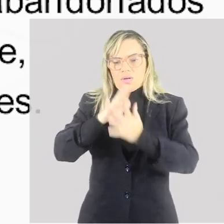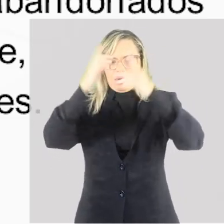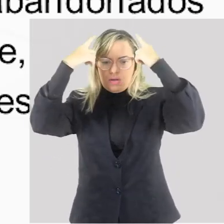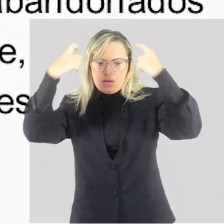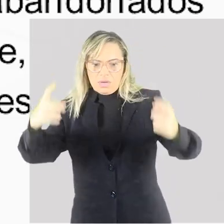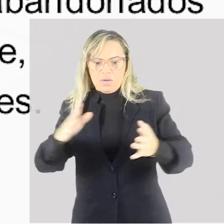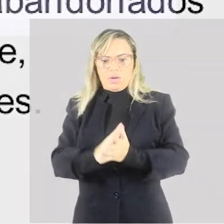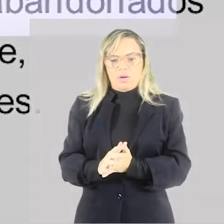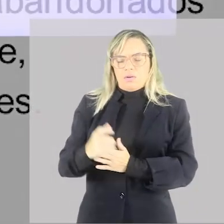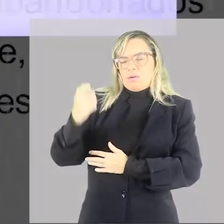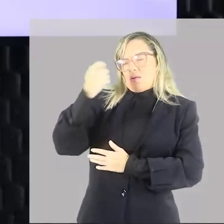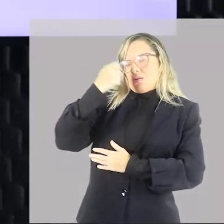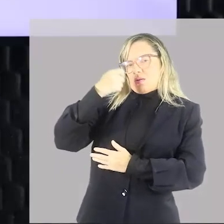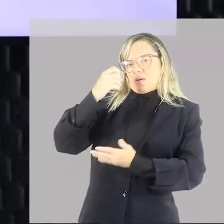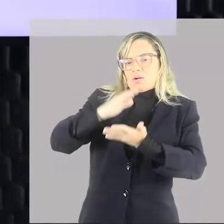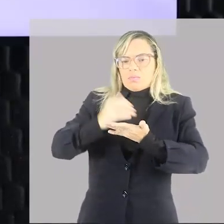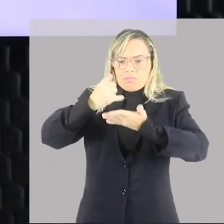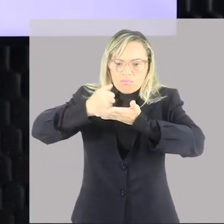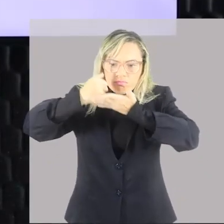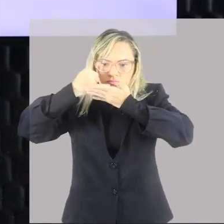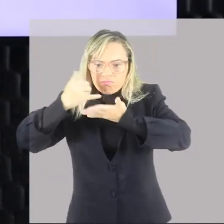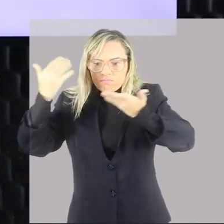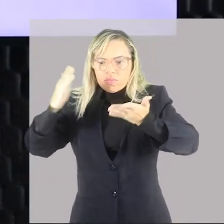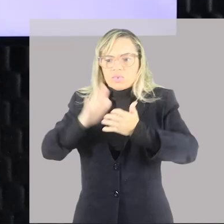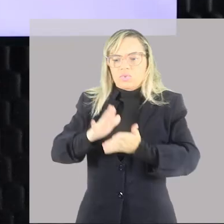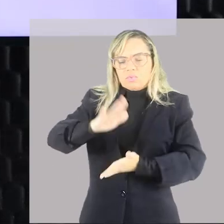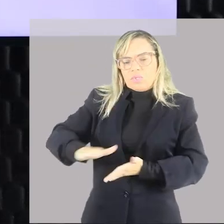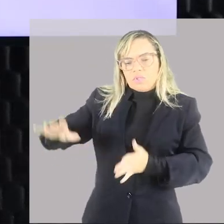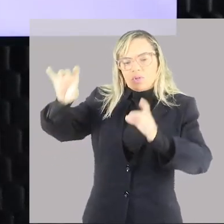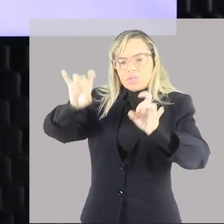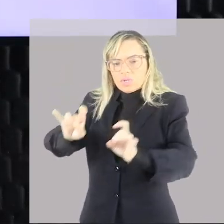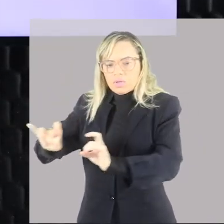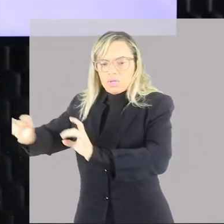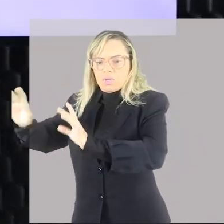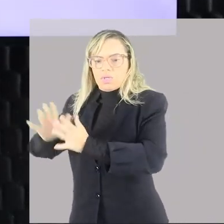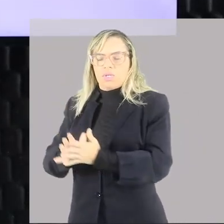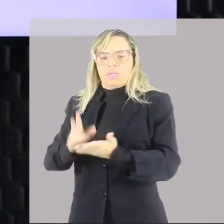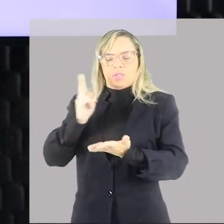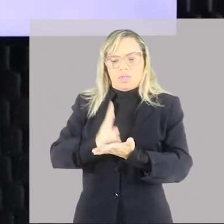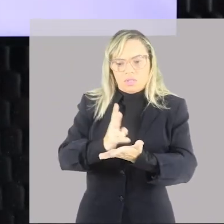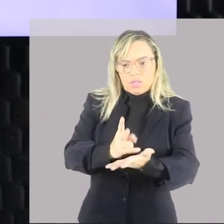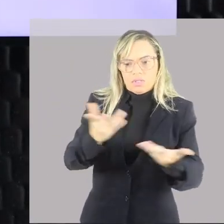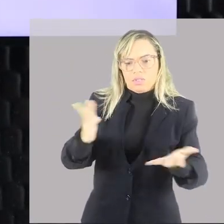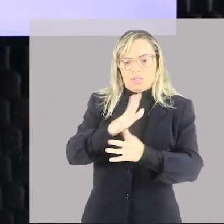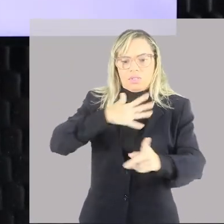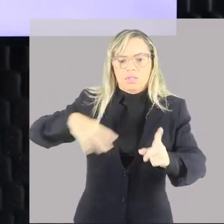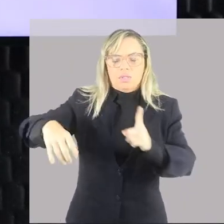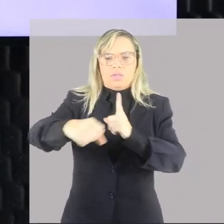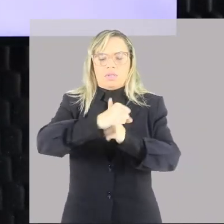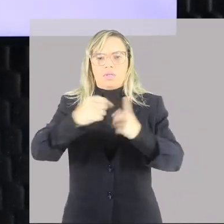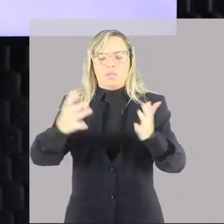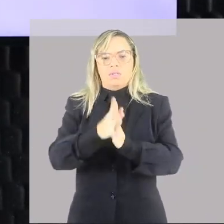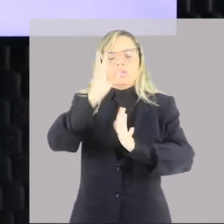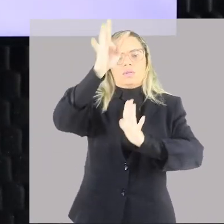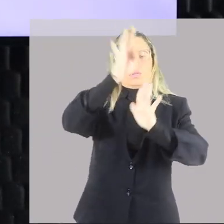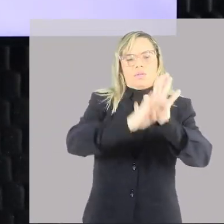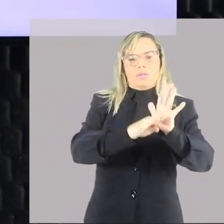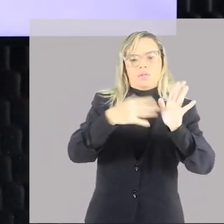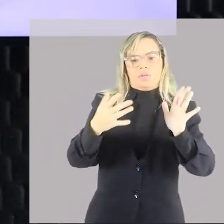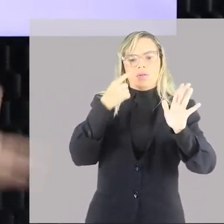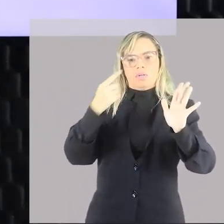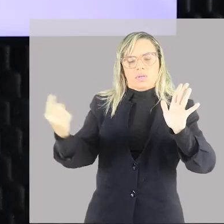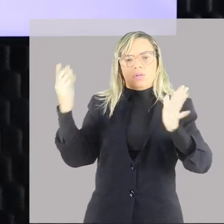dos menores abandonados, sempre existiram e sempre existirão na sociedade. Você vê no texto dizendo que uma